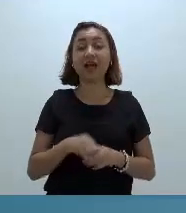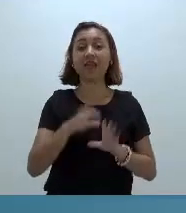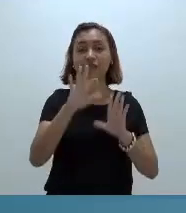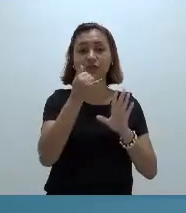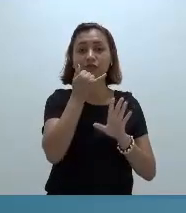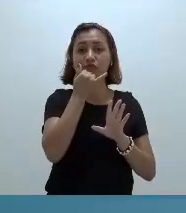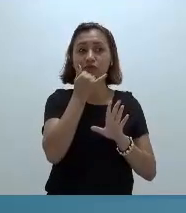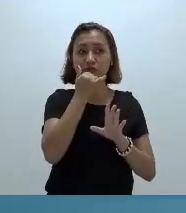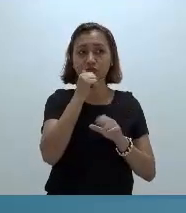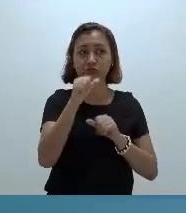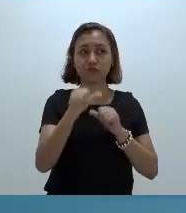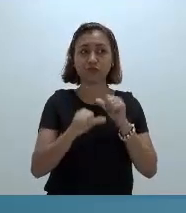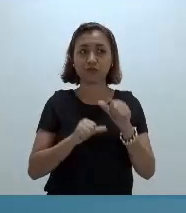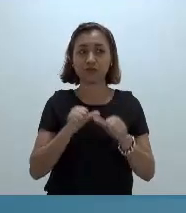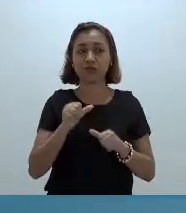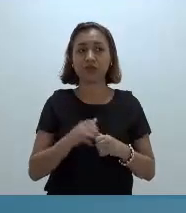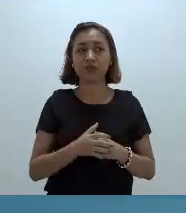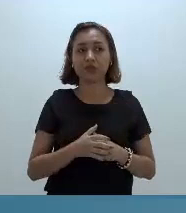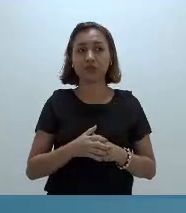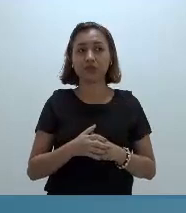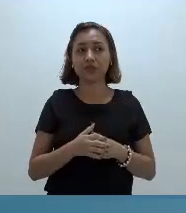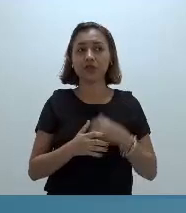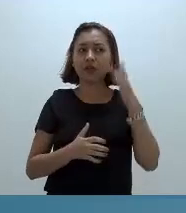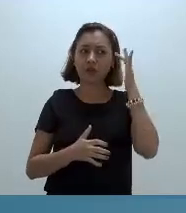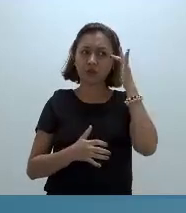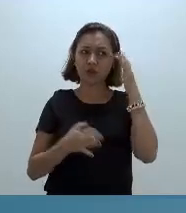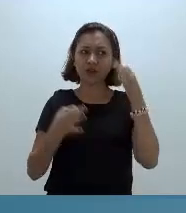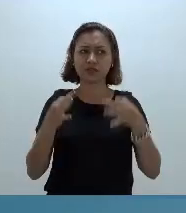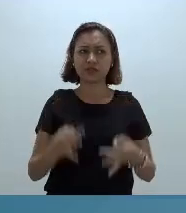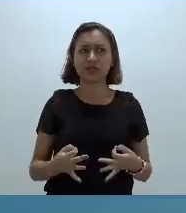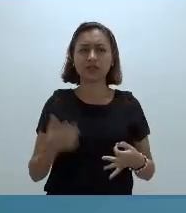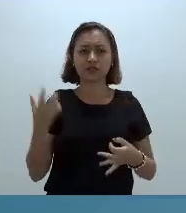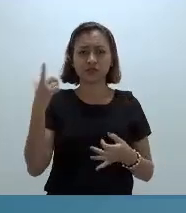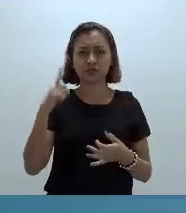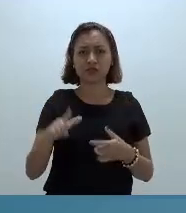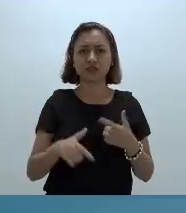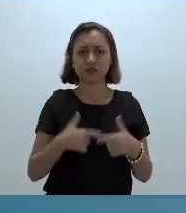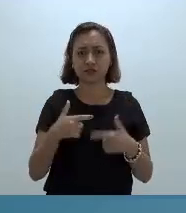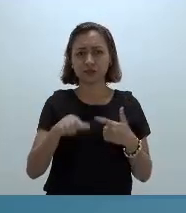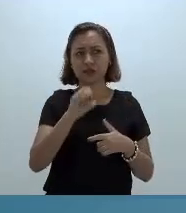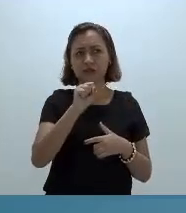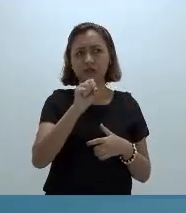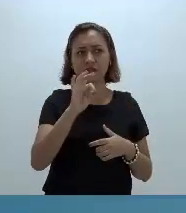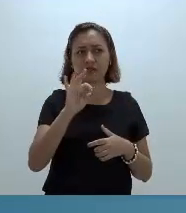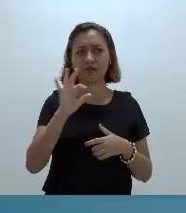de fazer a alteração das teses firmadas nesse tipo de caso pelo senhor.